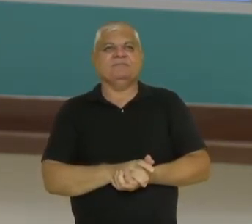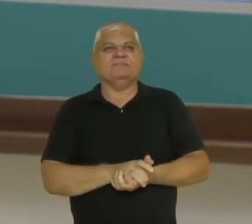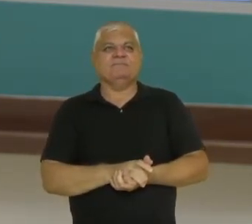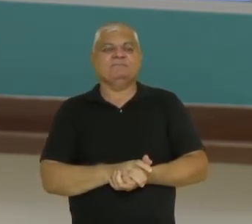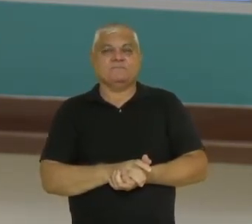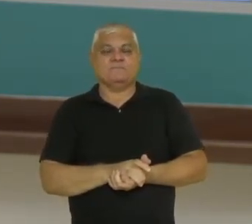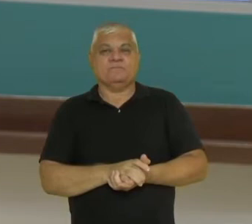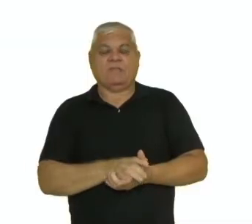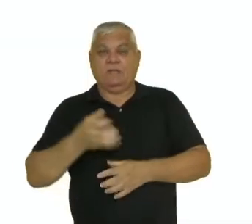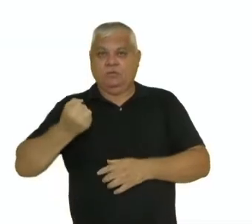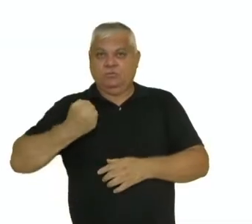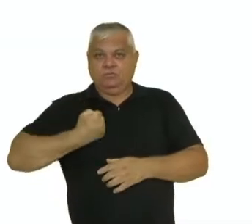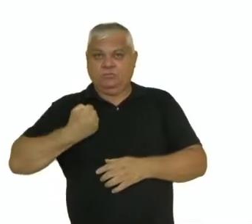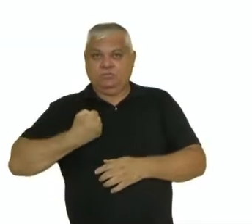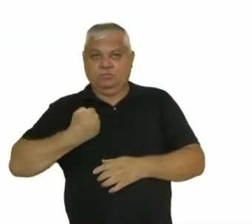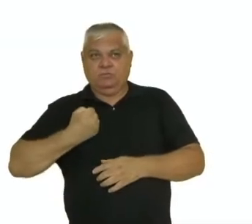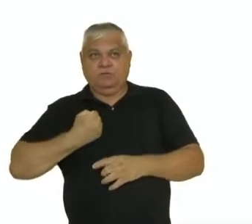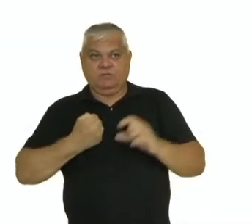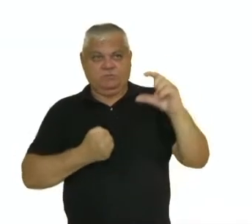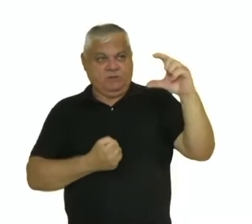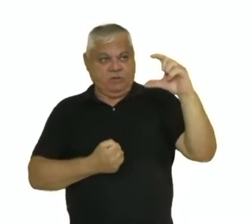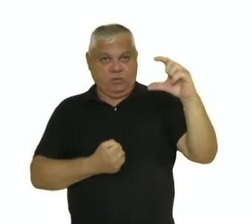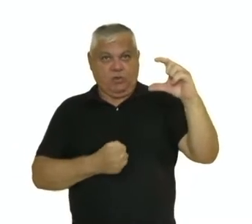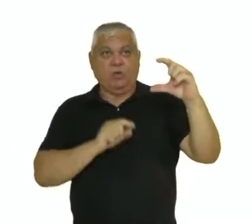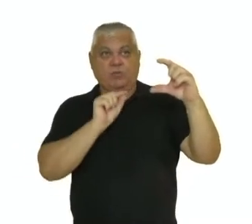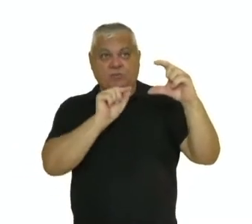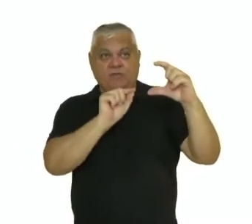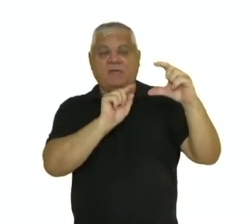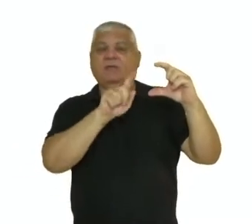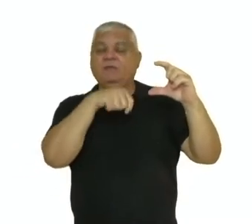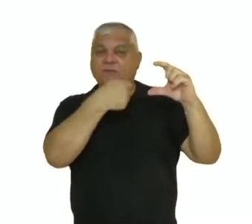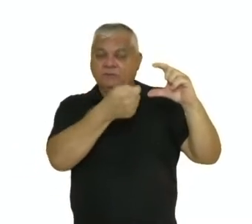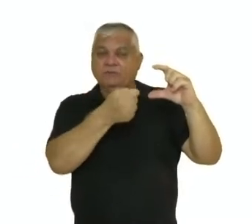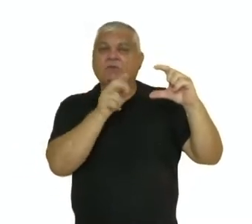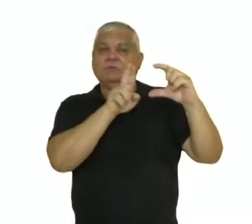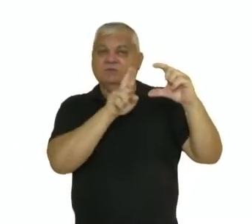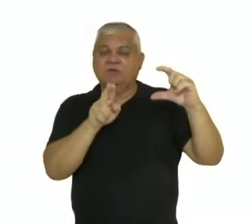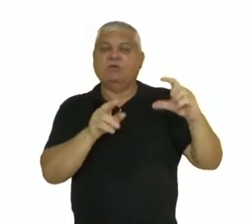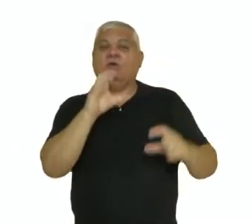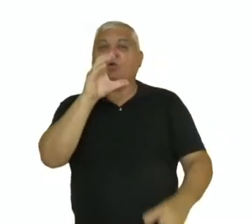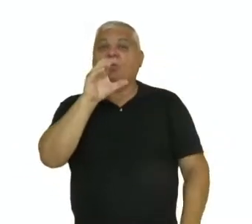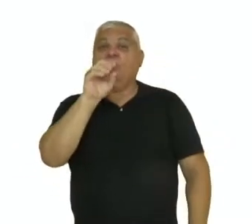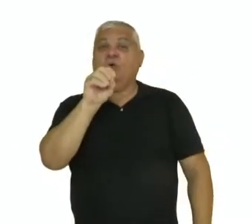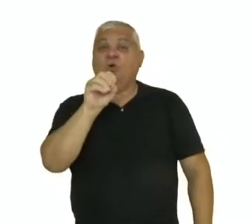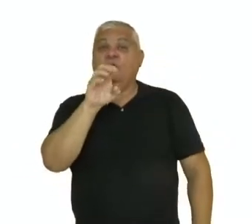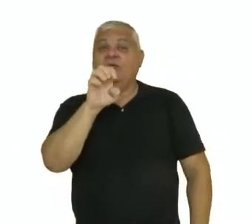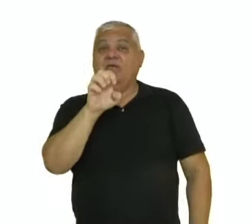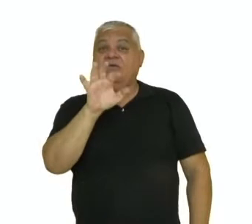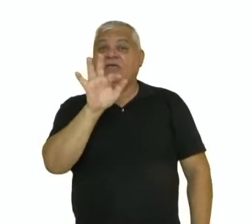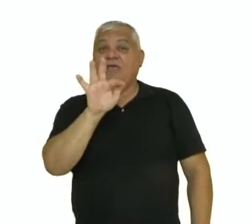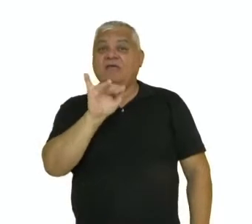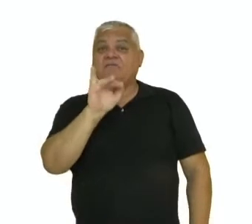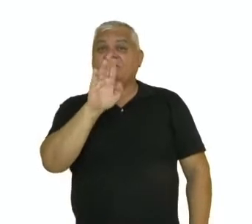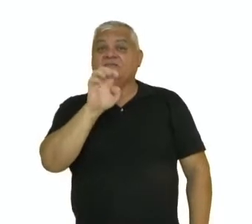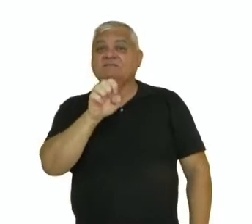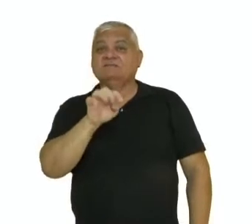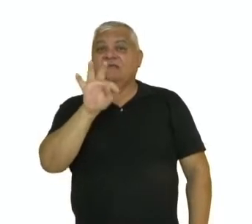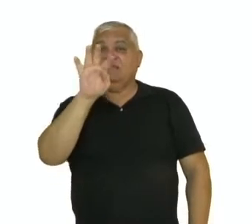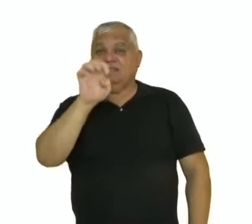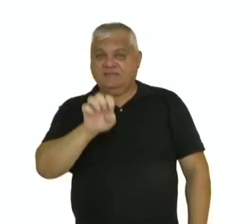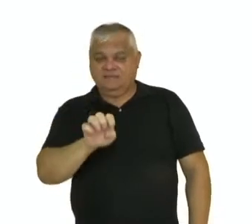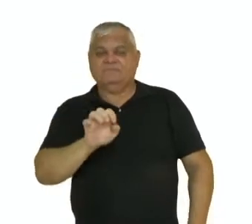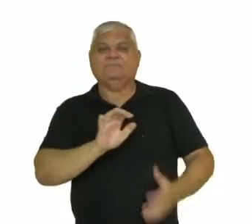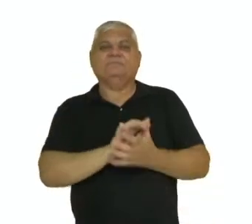Os números que antecedem a fórmula molecular de uma substância recebem, então, o nome de coeficientes